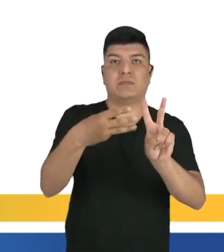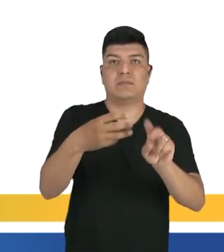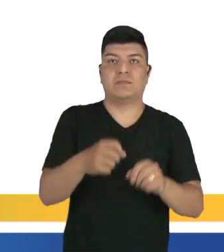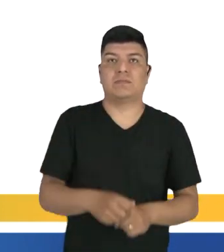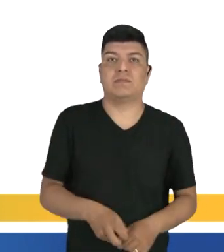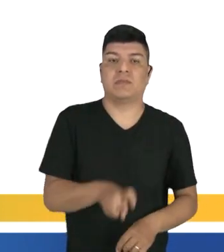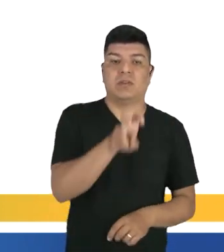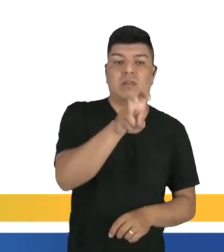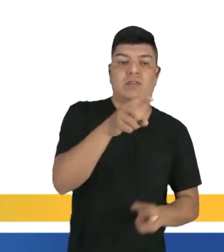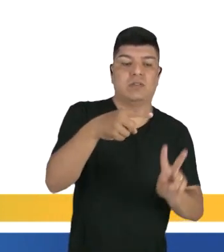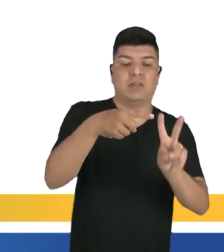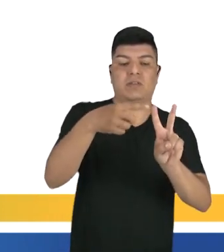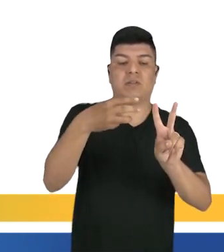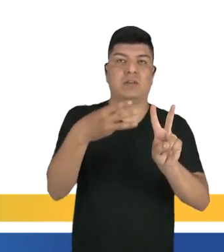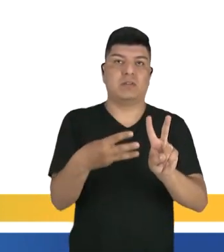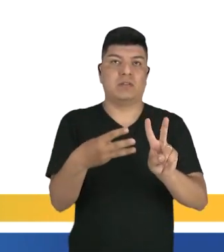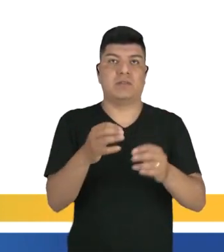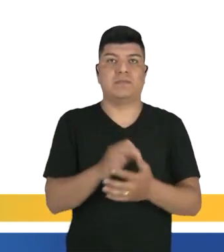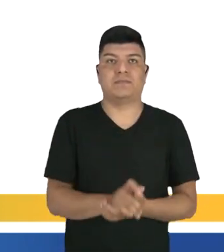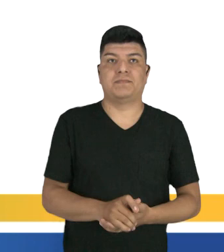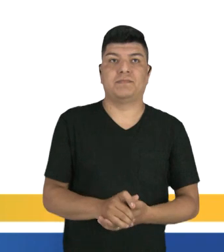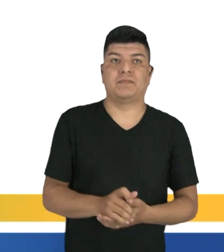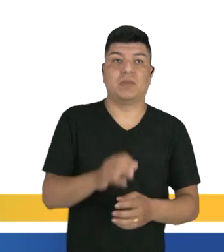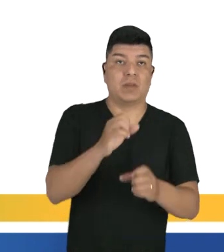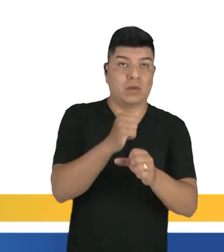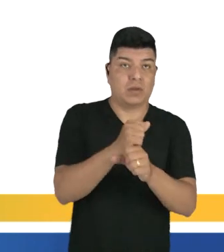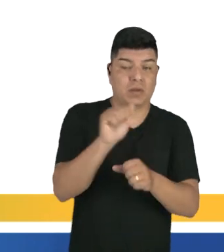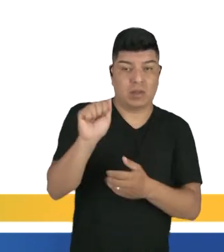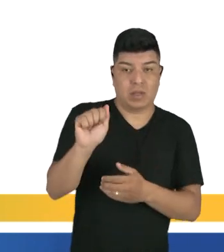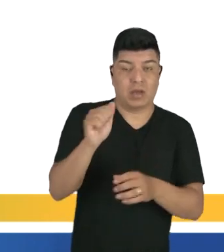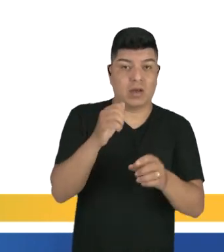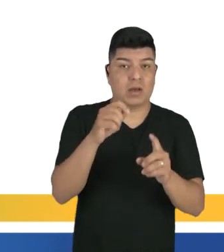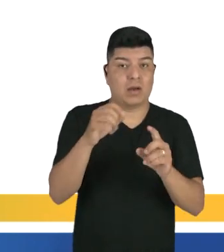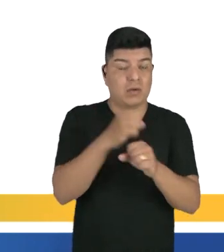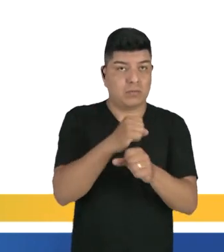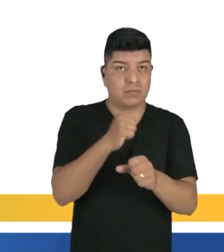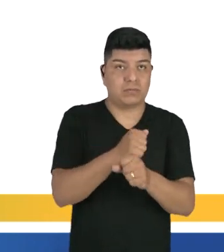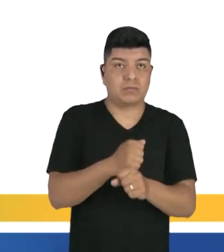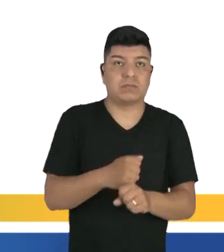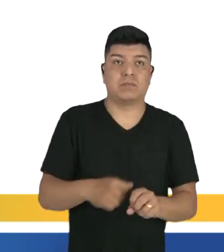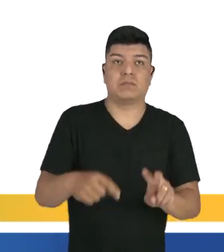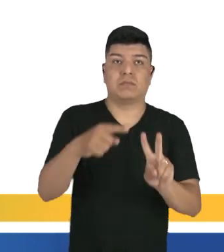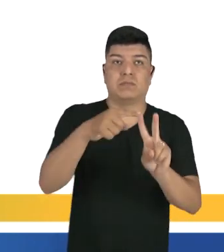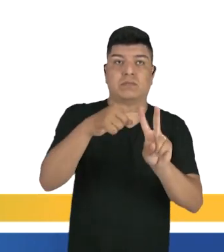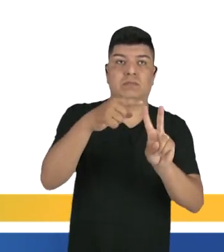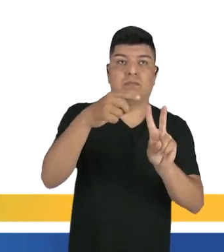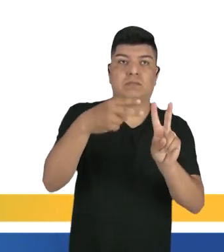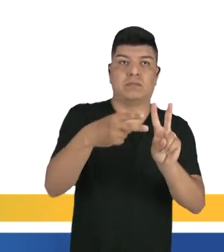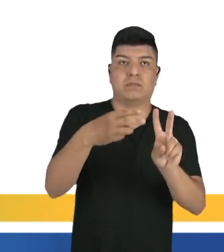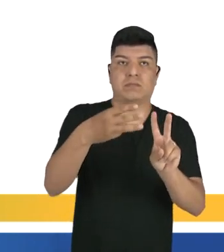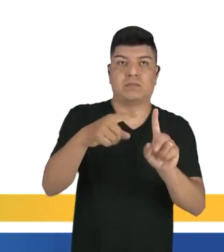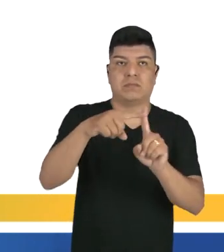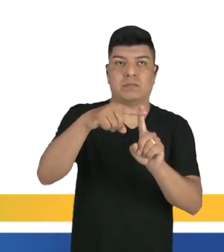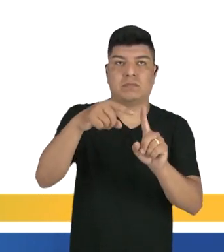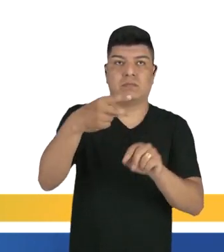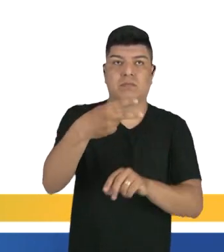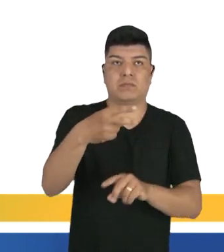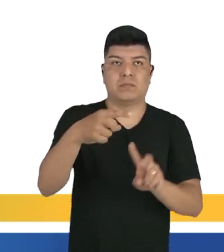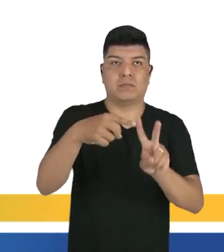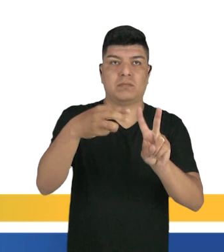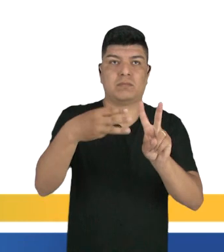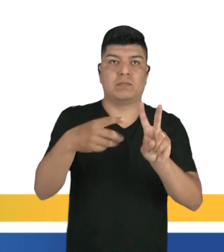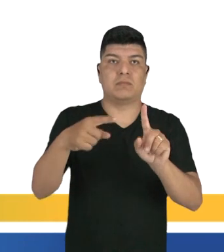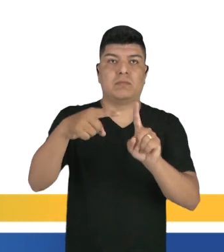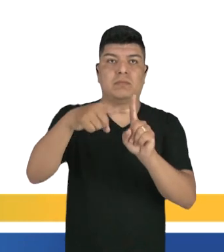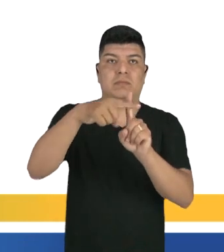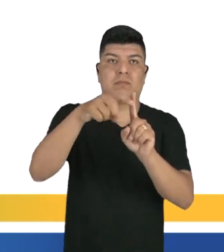5 raiz de 3. Então a letra A eu vou somar os lados, então fica 2 raiz de 3 mais 2 raiz de 3 mais 5 raiz de 3 mais 5 raiz